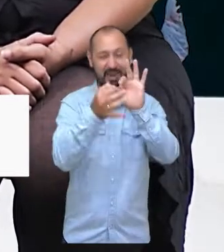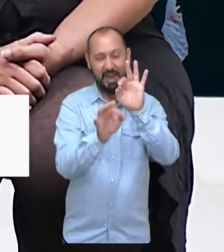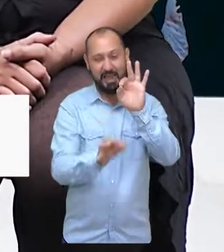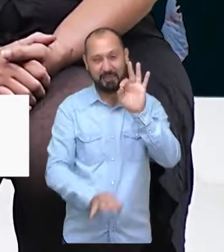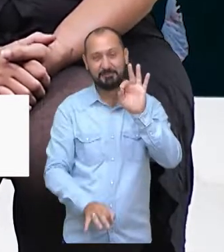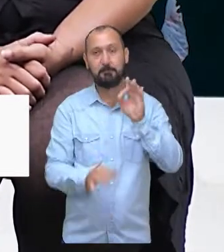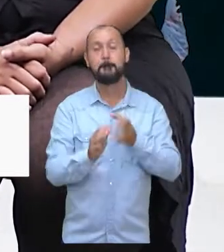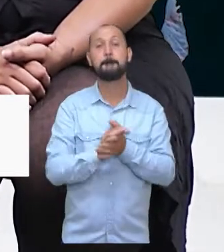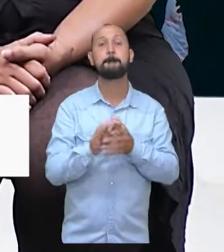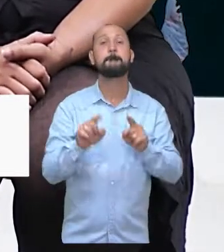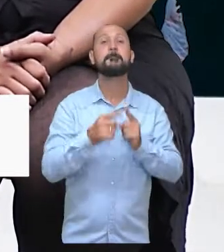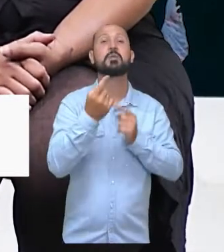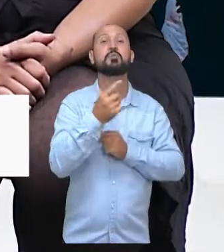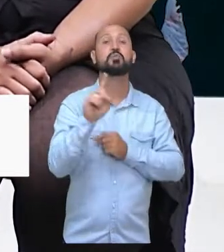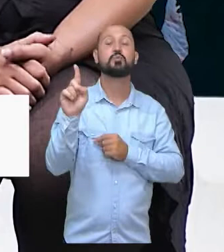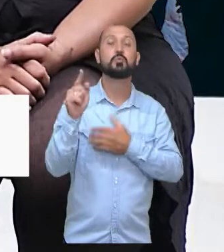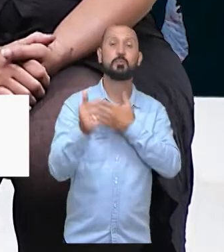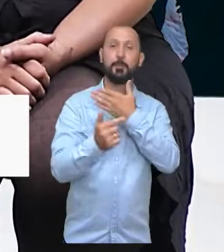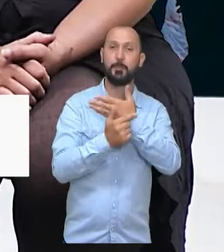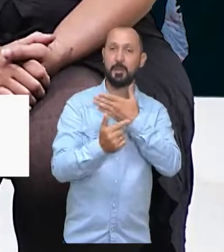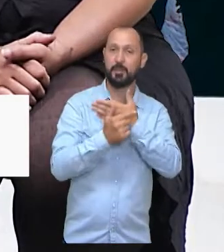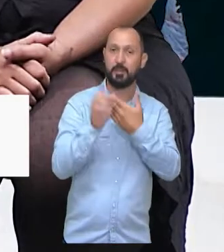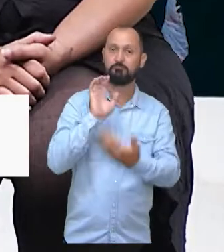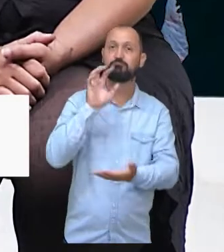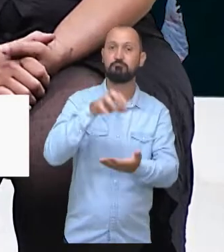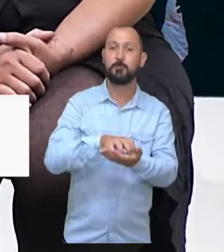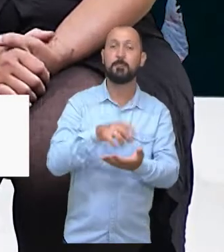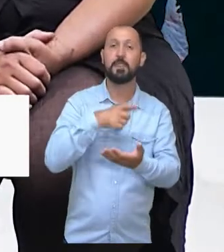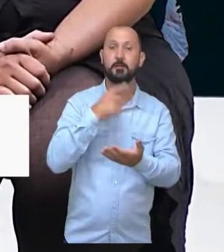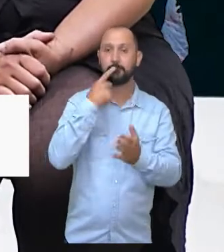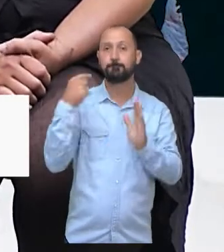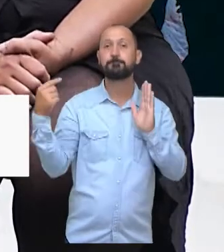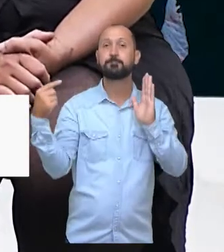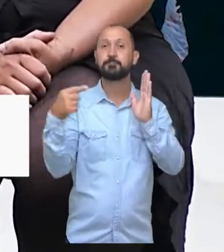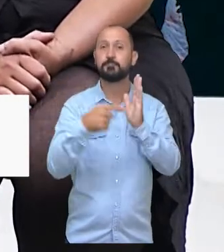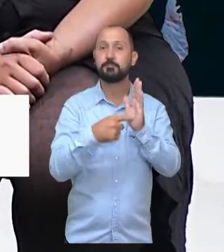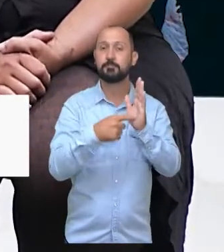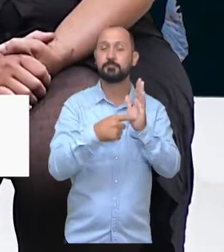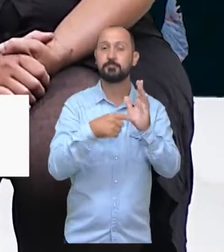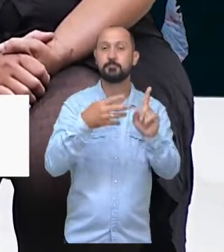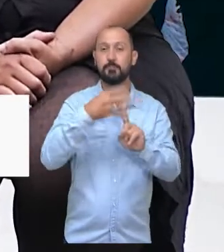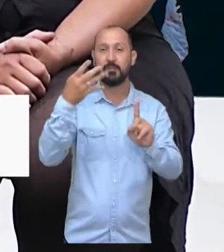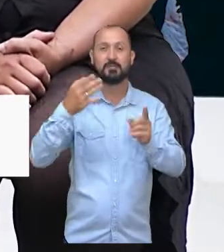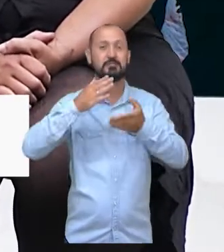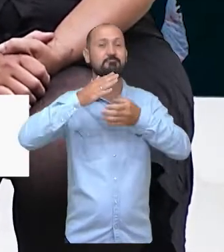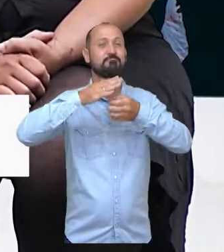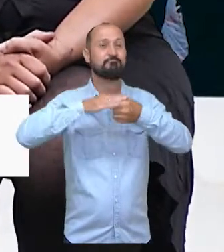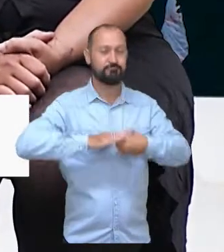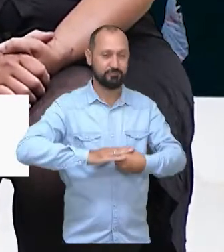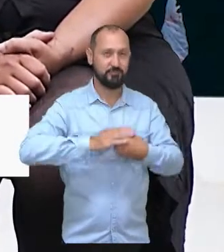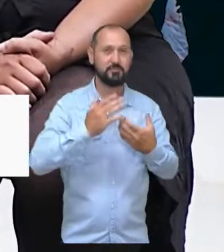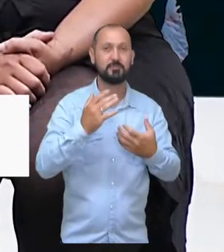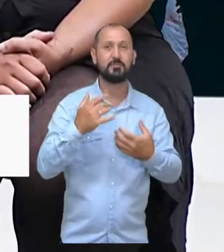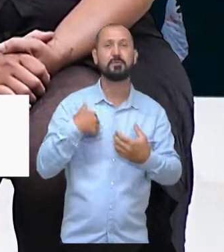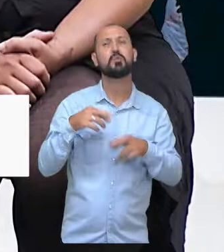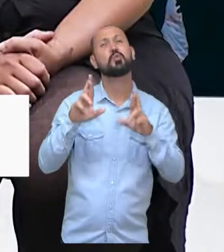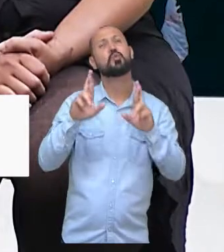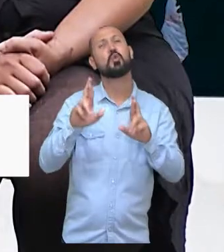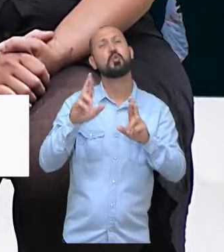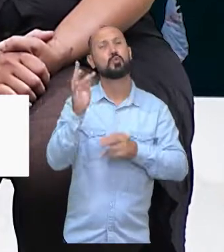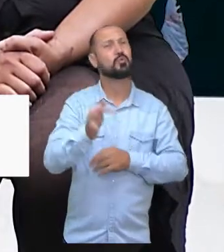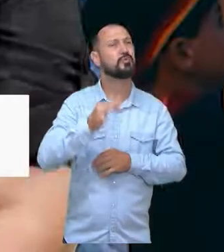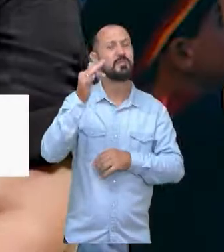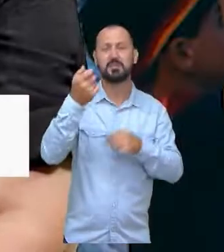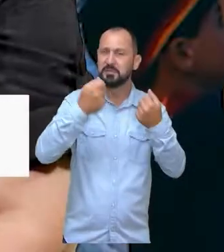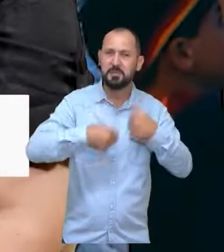para falar ainda, mas um dos papéis do centro também é receber as denúncias de LGBTfobia. Exato. Eu espero que a gente chegue